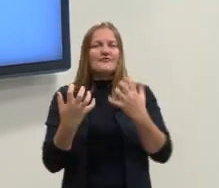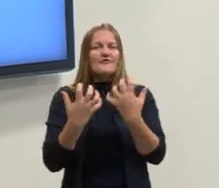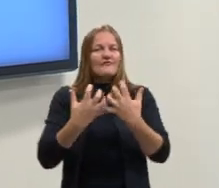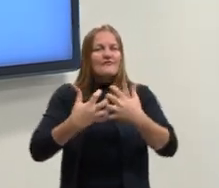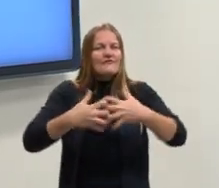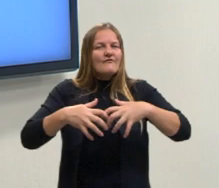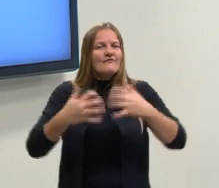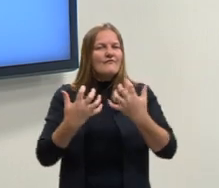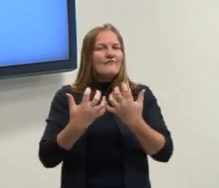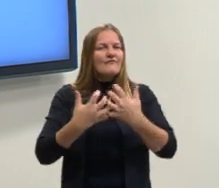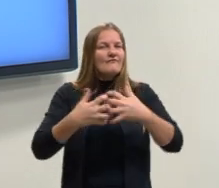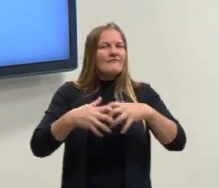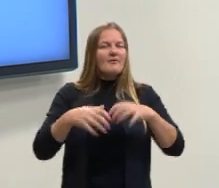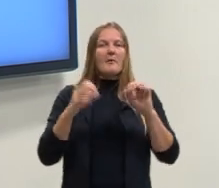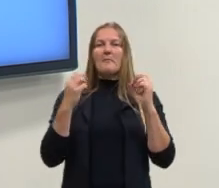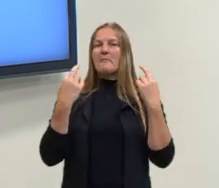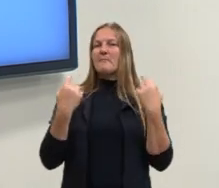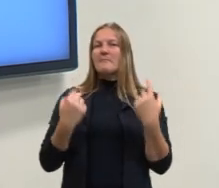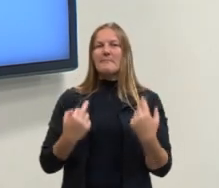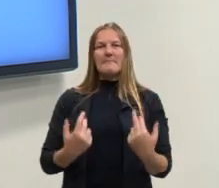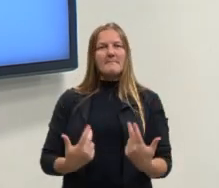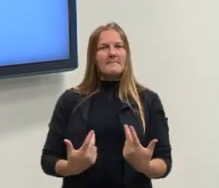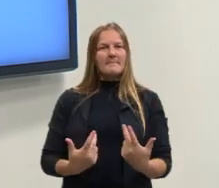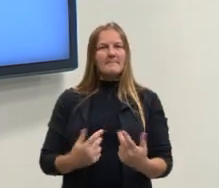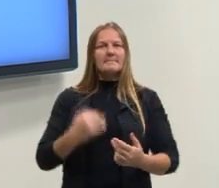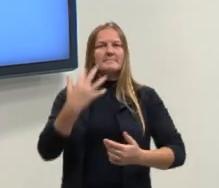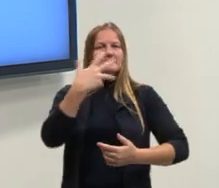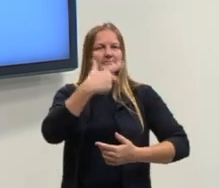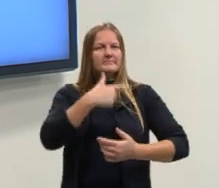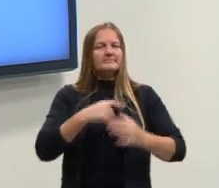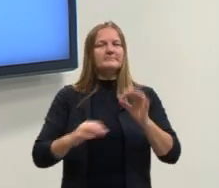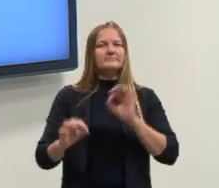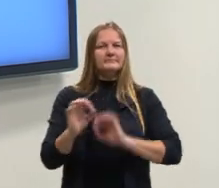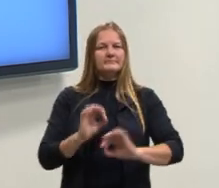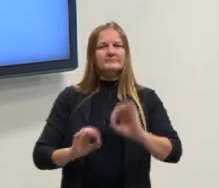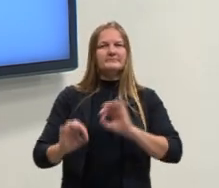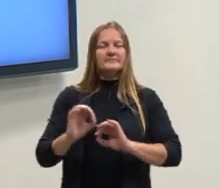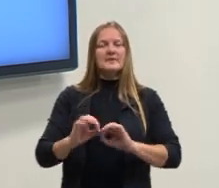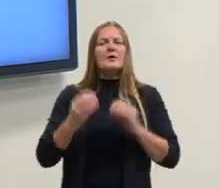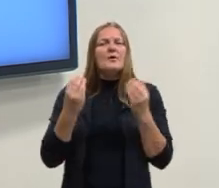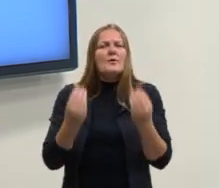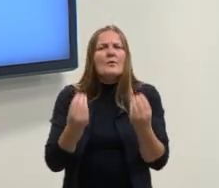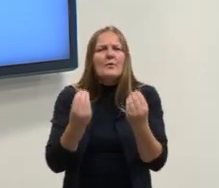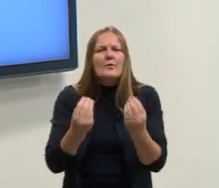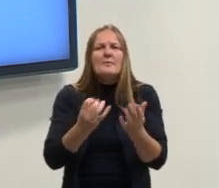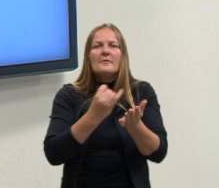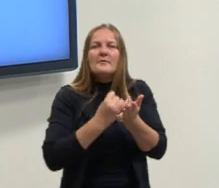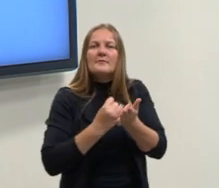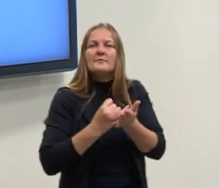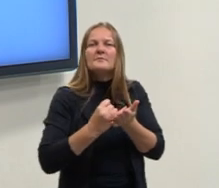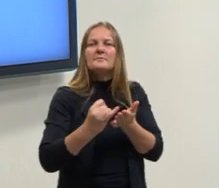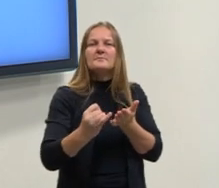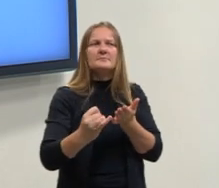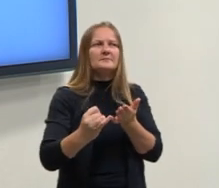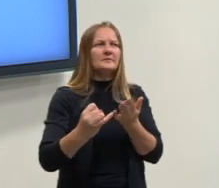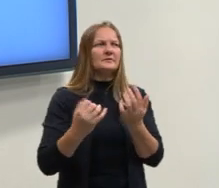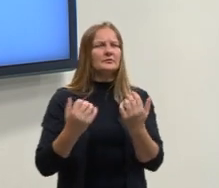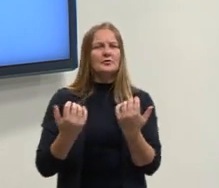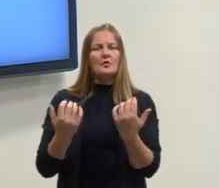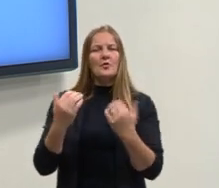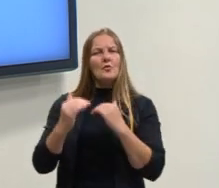funcionando uma em relação a outra então por isso que como a introdução vai para o